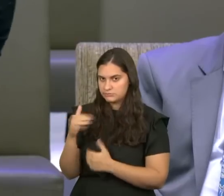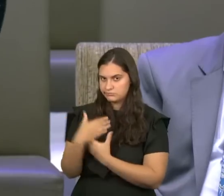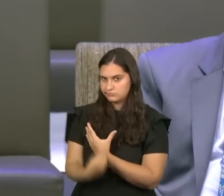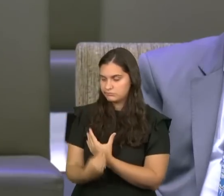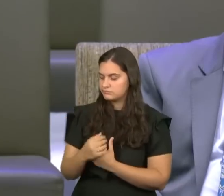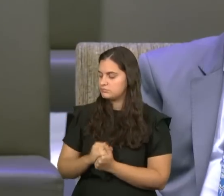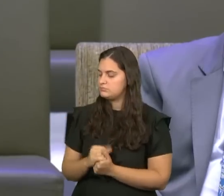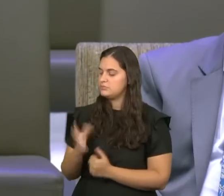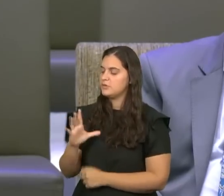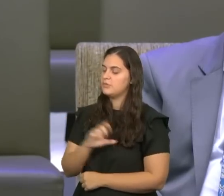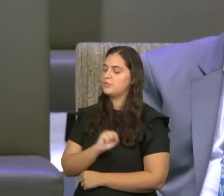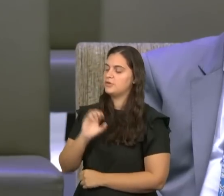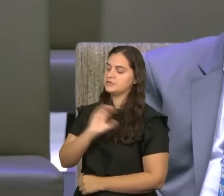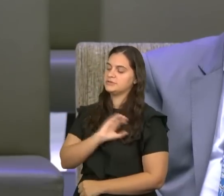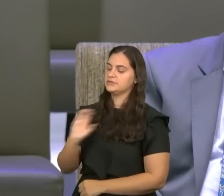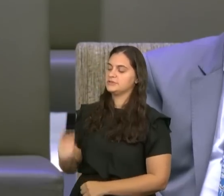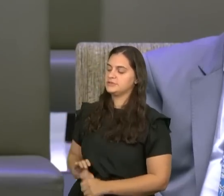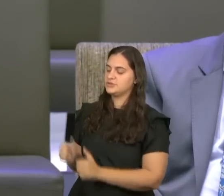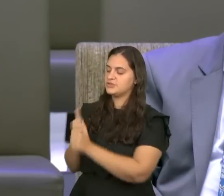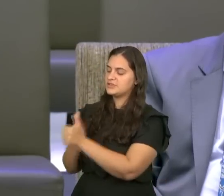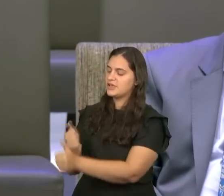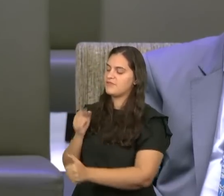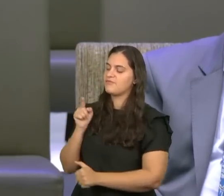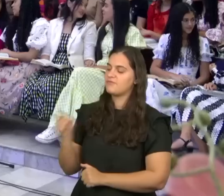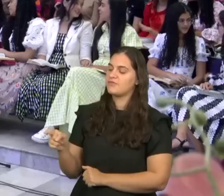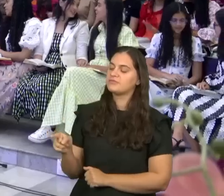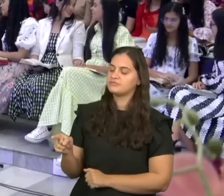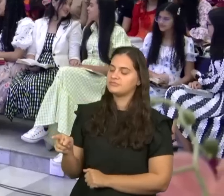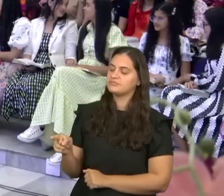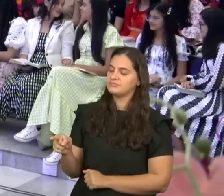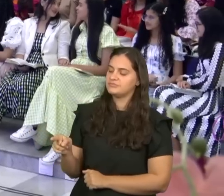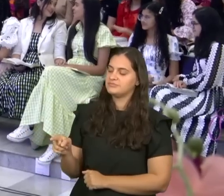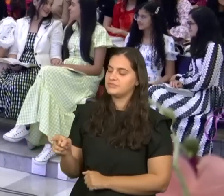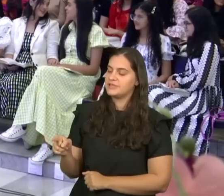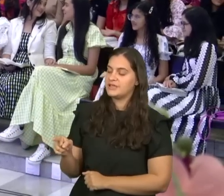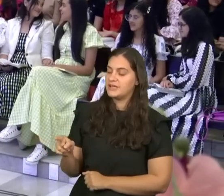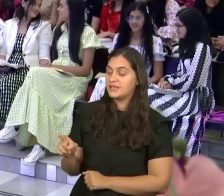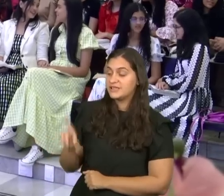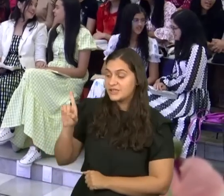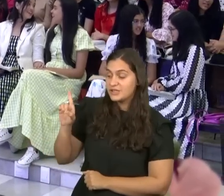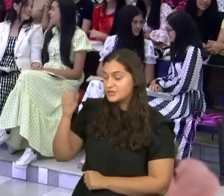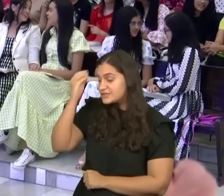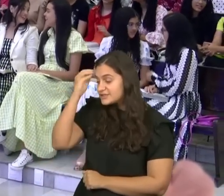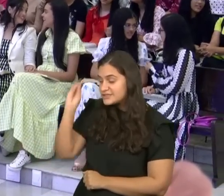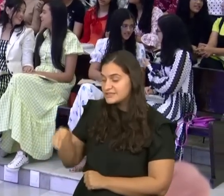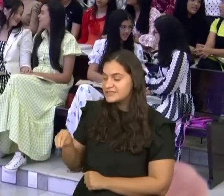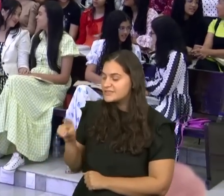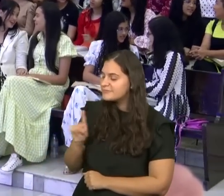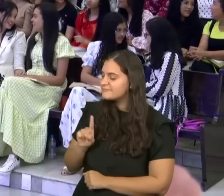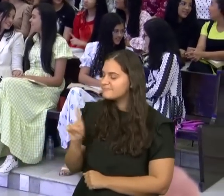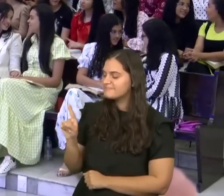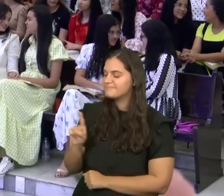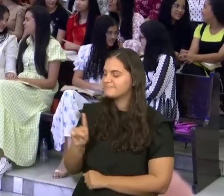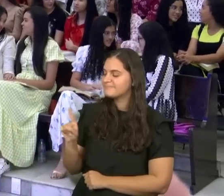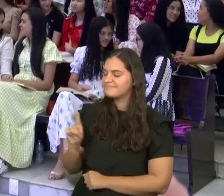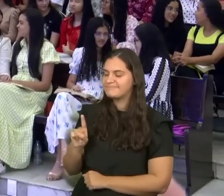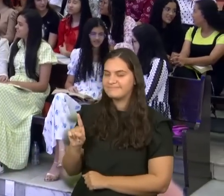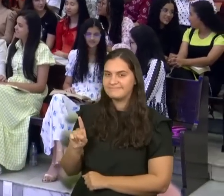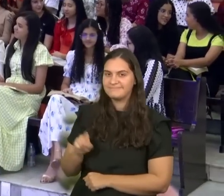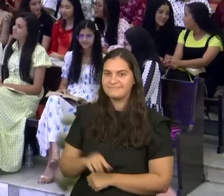o amor de Cristo te persegue e ele não vai desistir de você